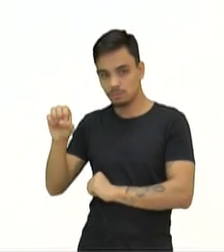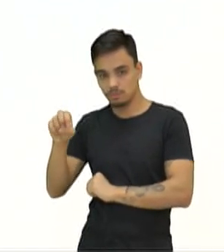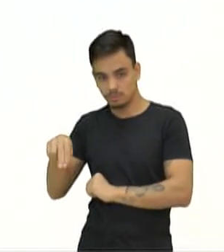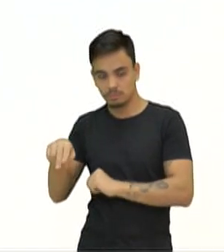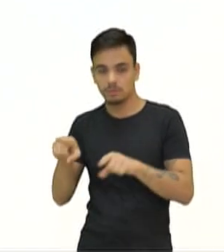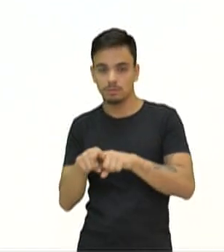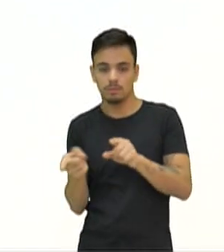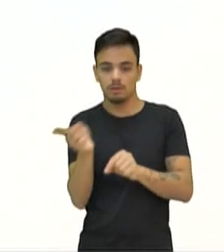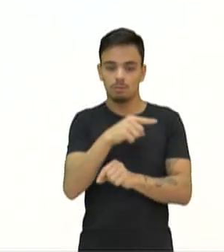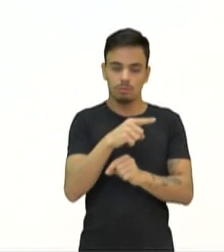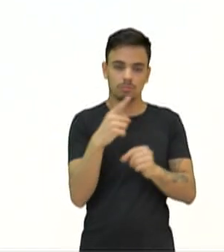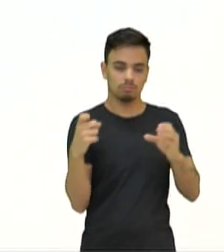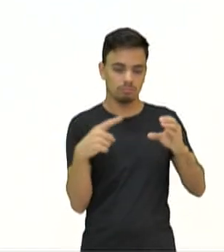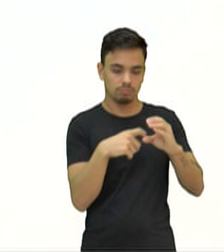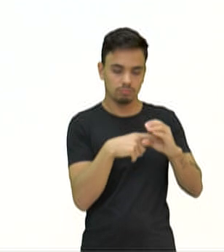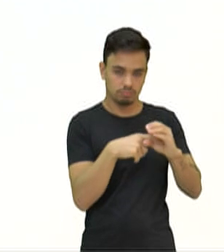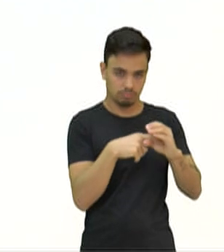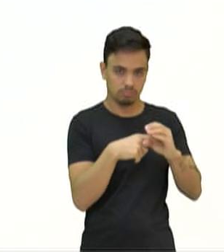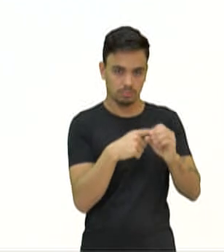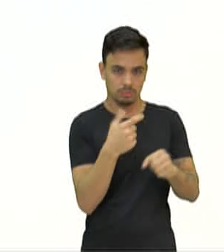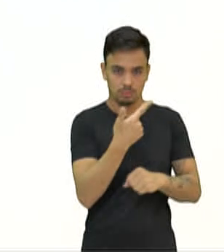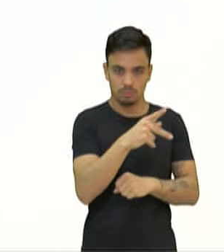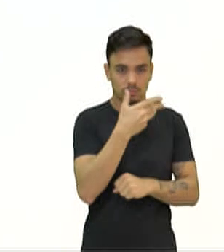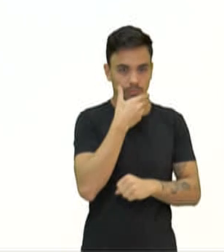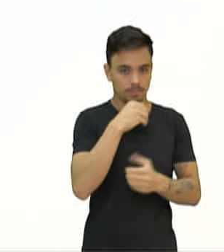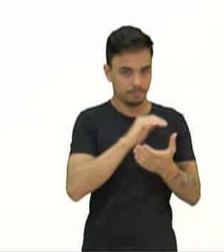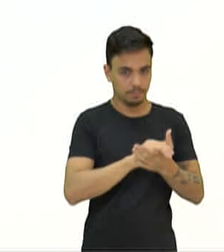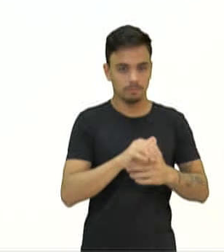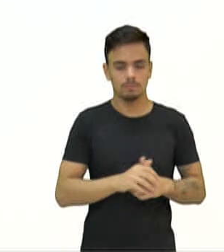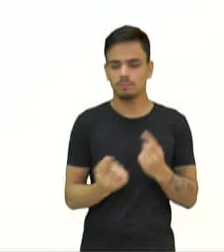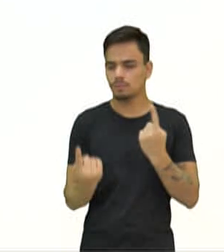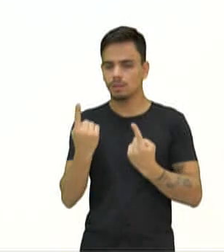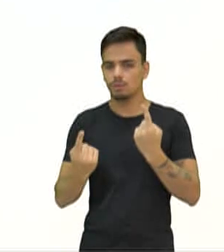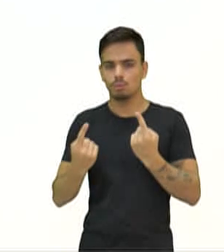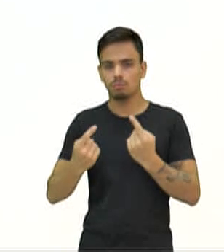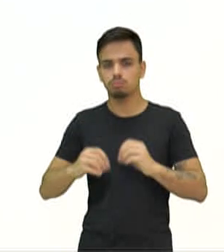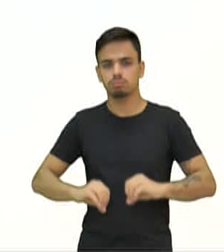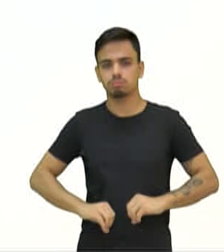útero, qual útero que geraria esses bebês? Muito bem.